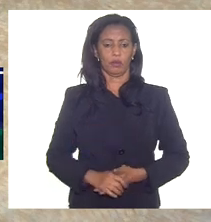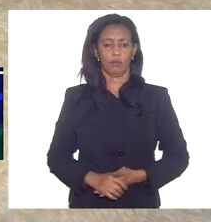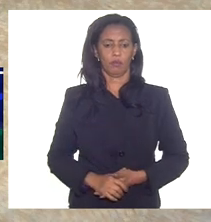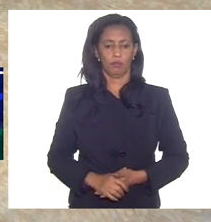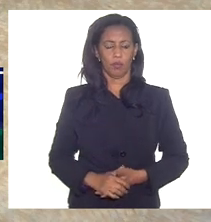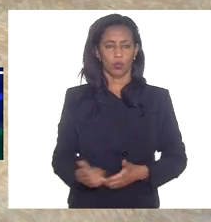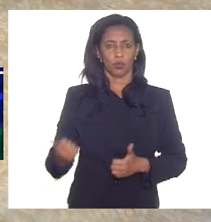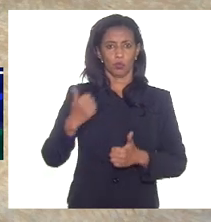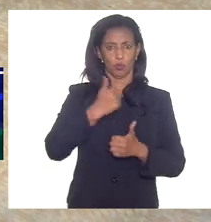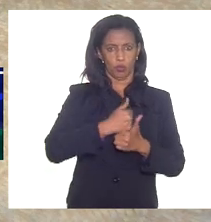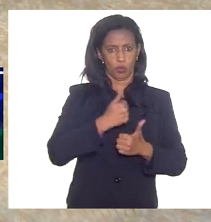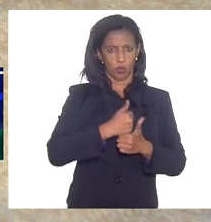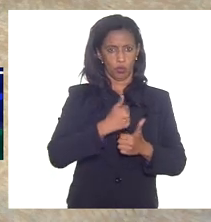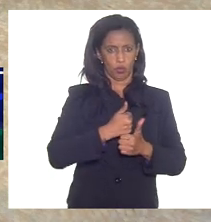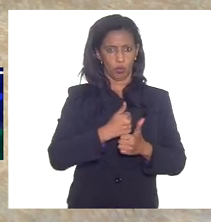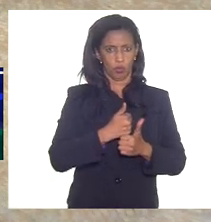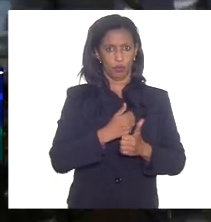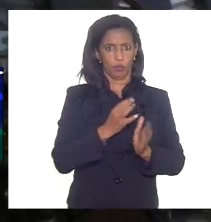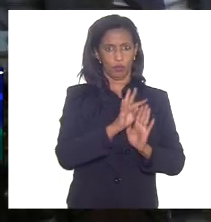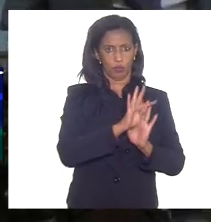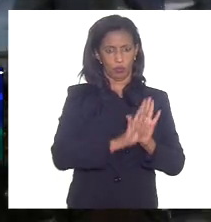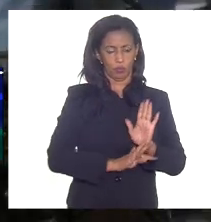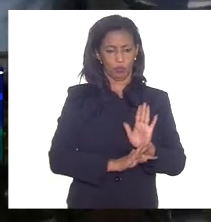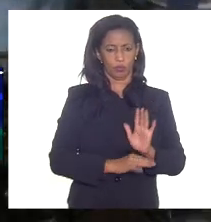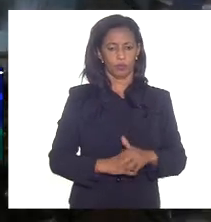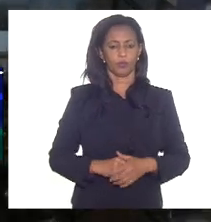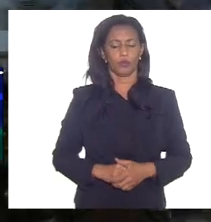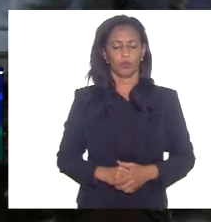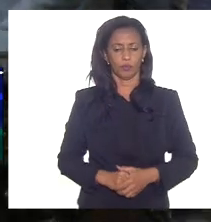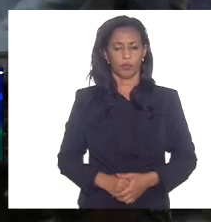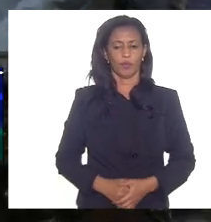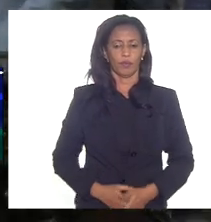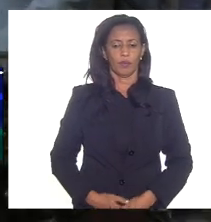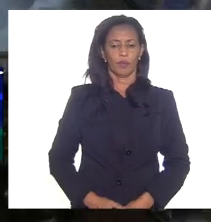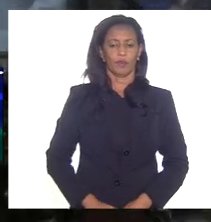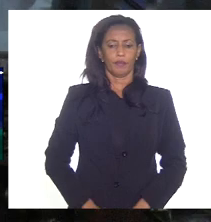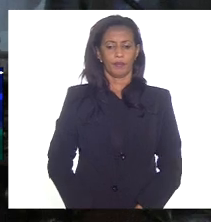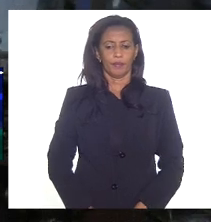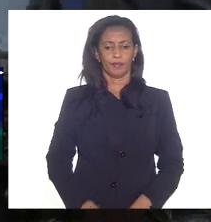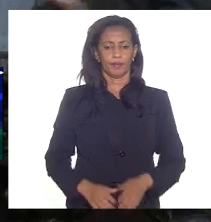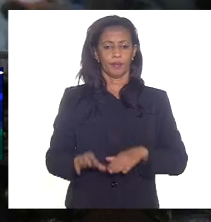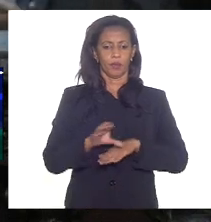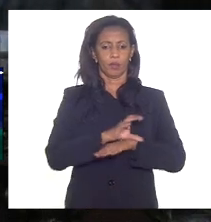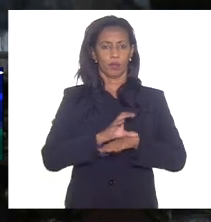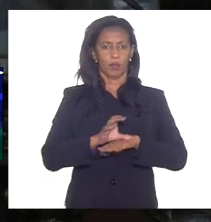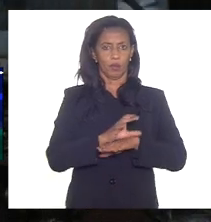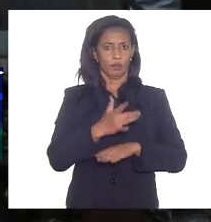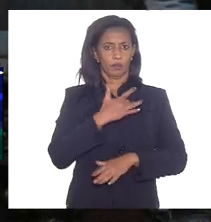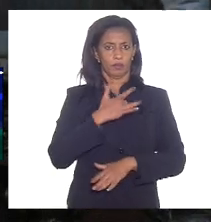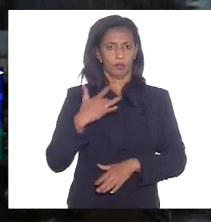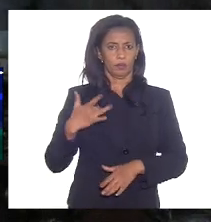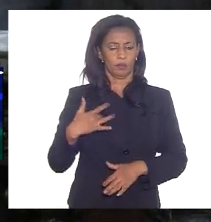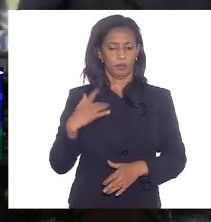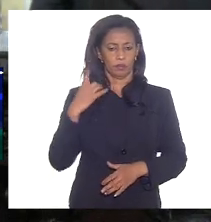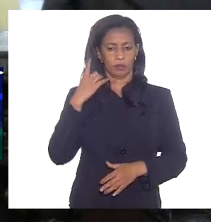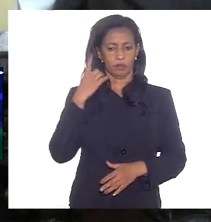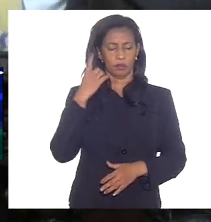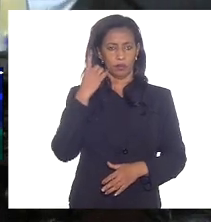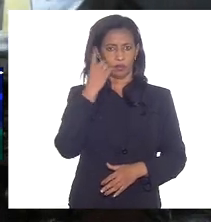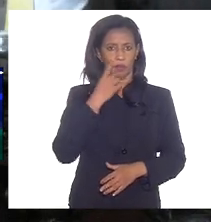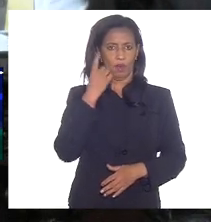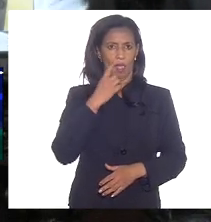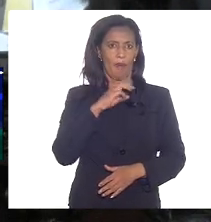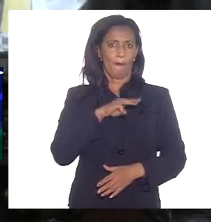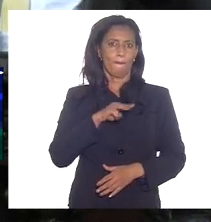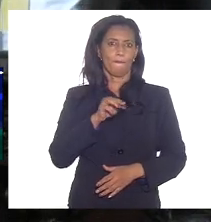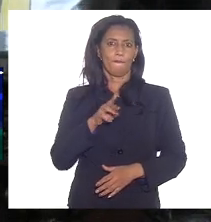concluindo com o substitutivo, pedindo forma final de redação. Presidência, defere pedido de Vossa Excelência. Pela Comissão de Saúde, deputada Marta